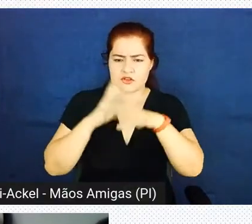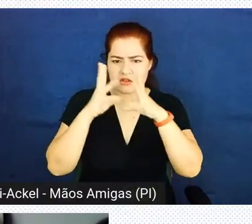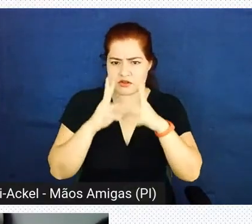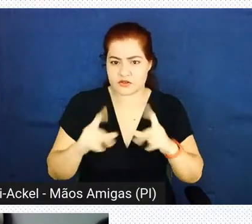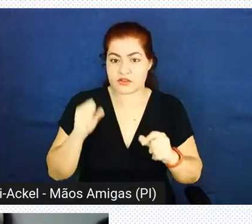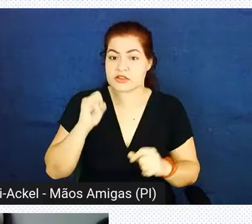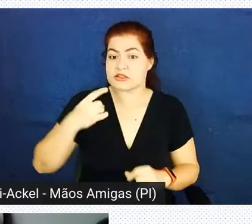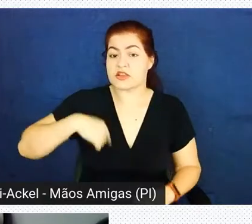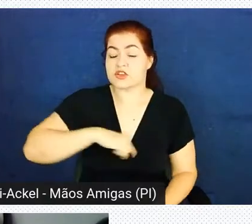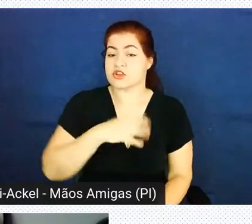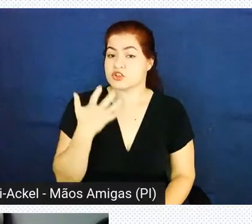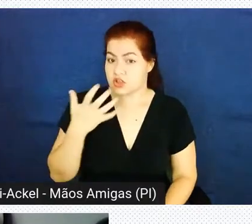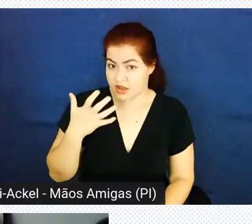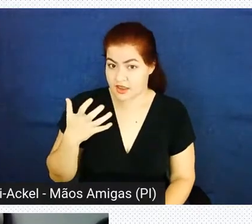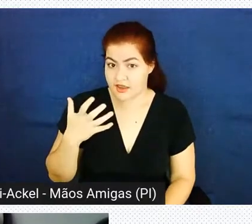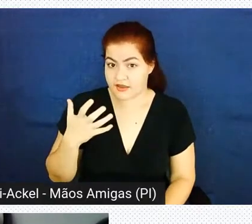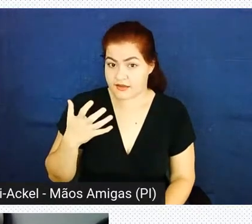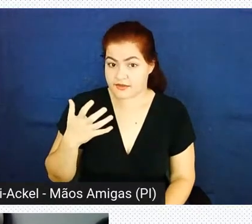se queremos,